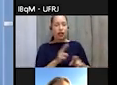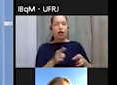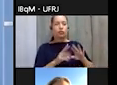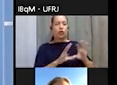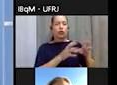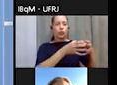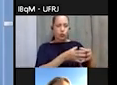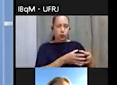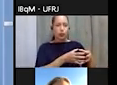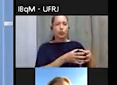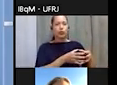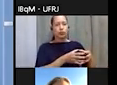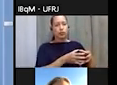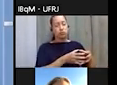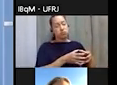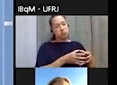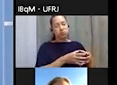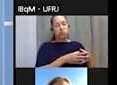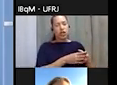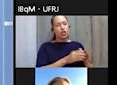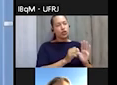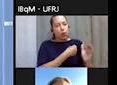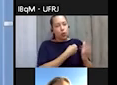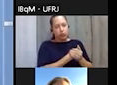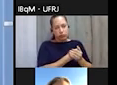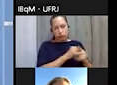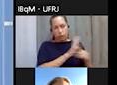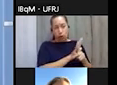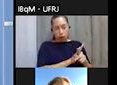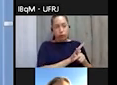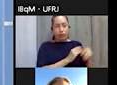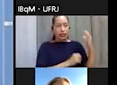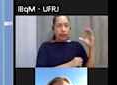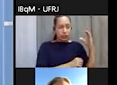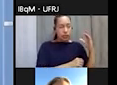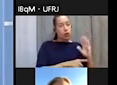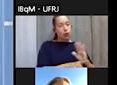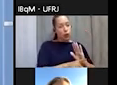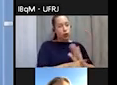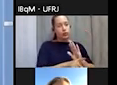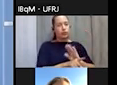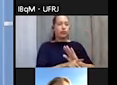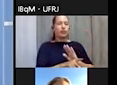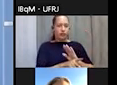ditas incultas em termos da ciência, com a sua contribuição científica para a